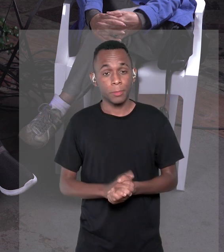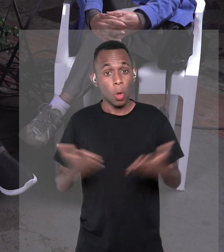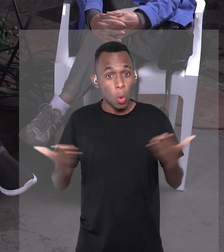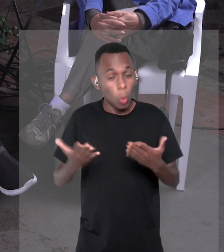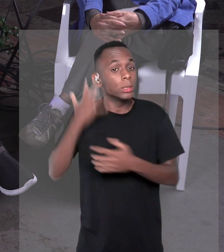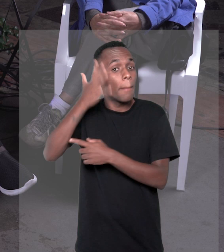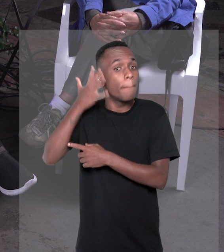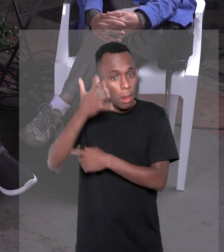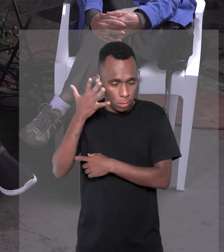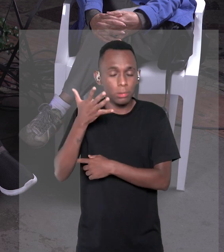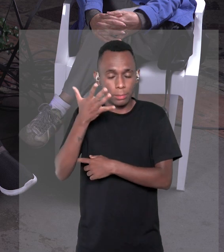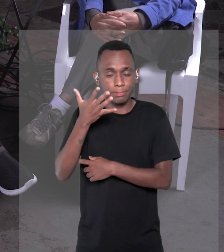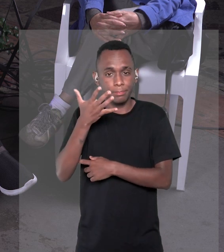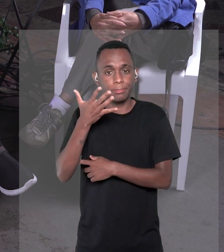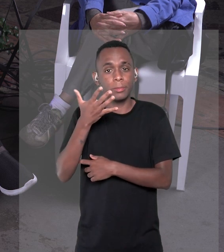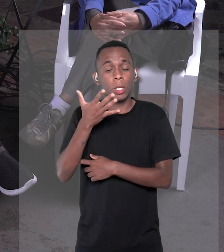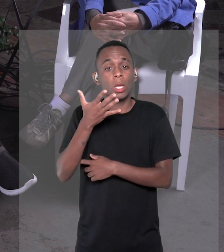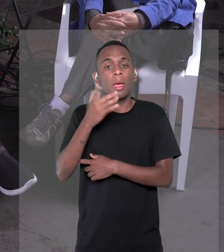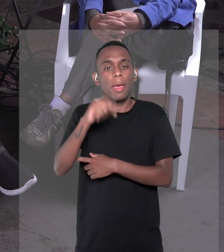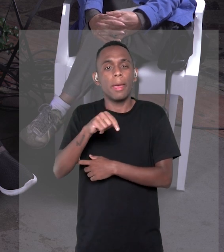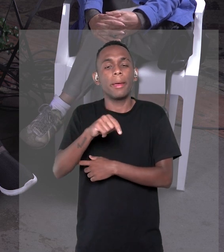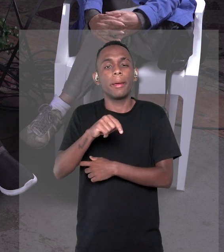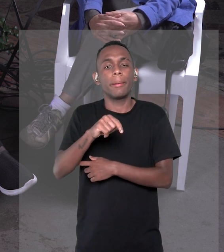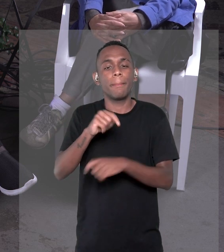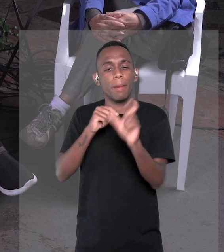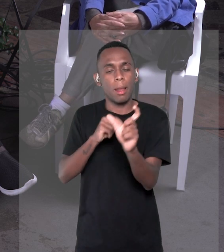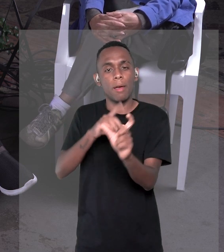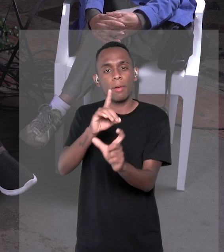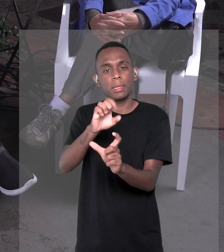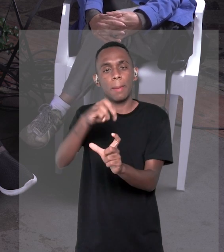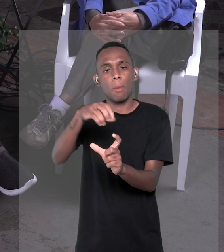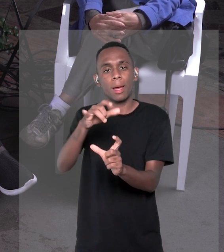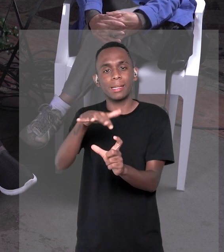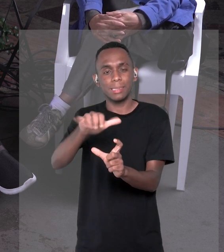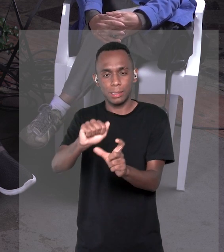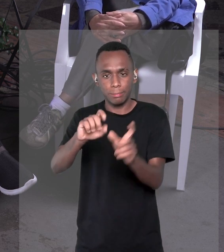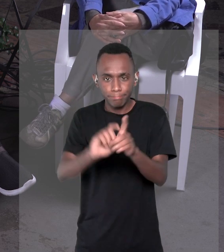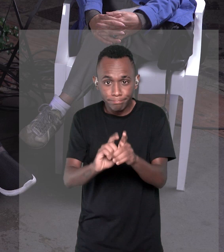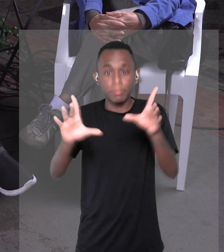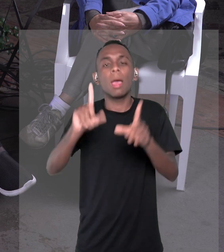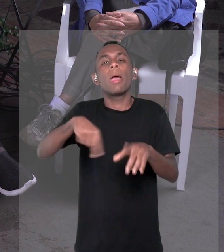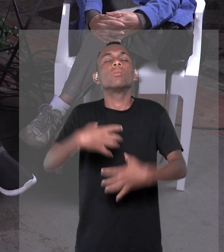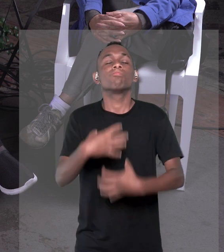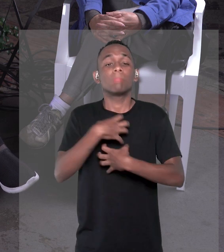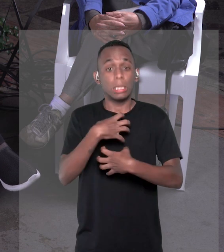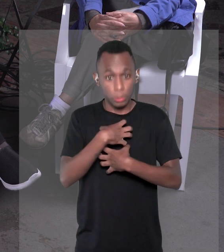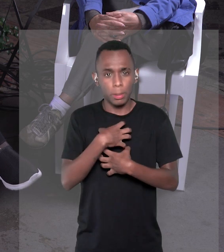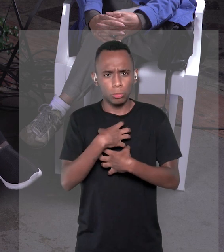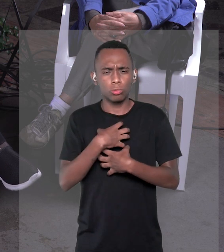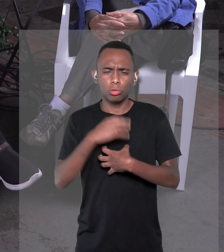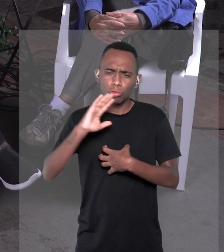É um sentimento que desde o primeiro número da edição da Revista Brasileira, aqui editada